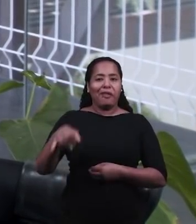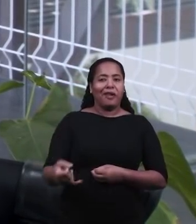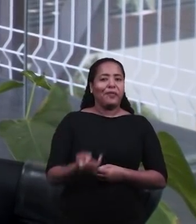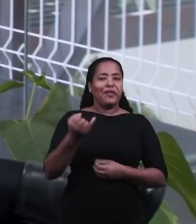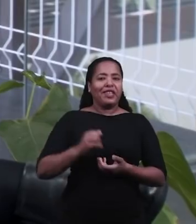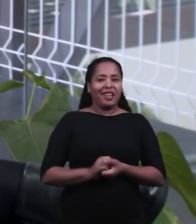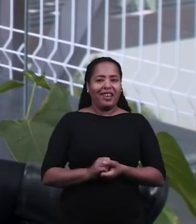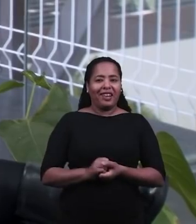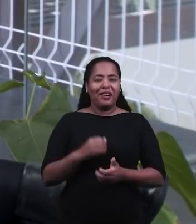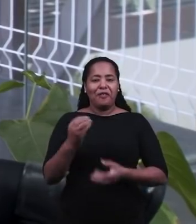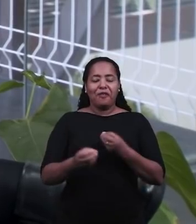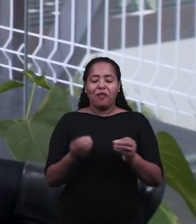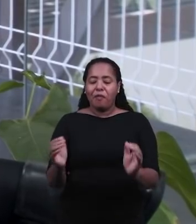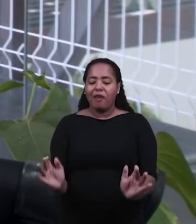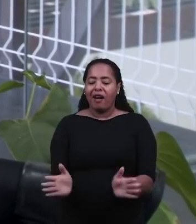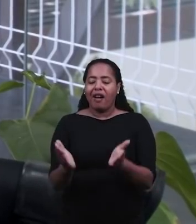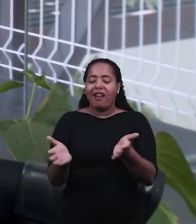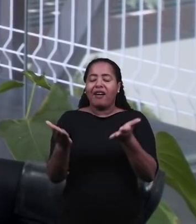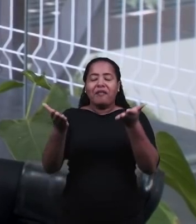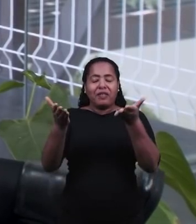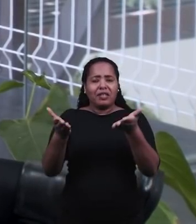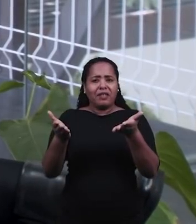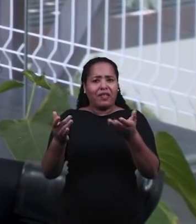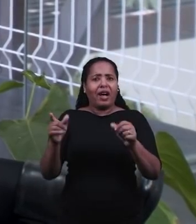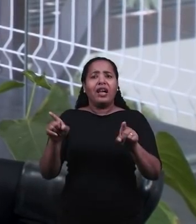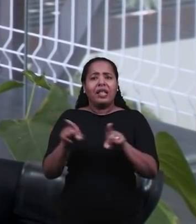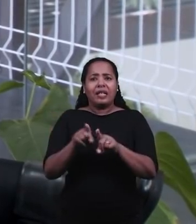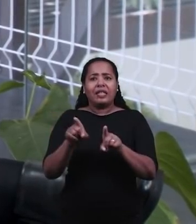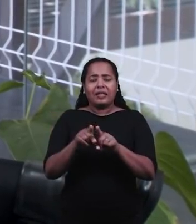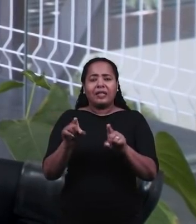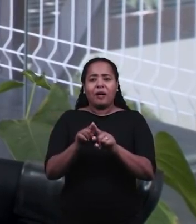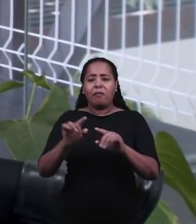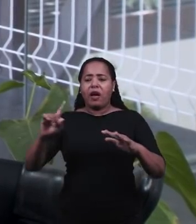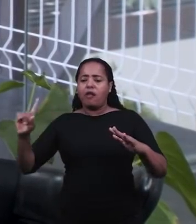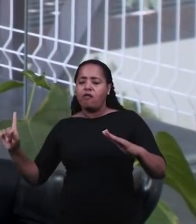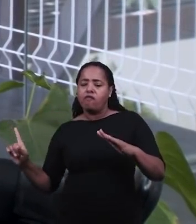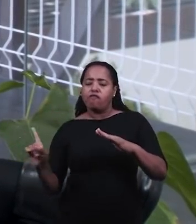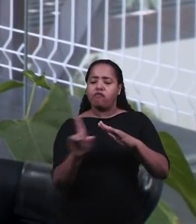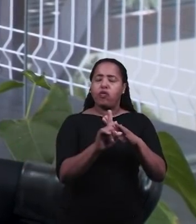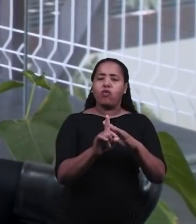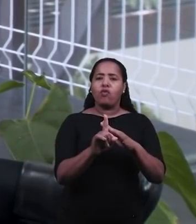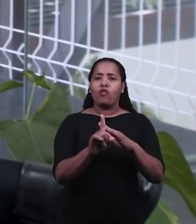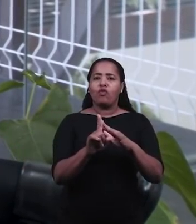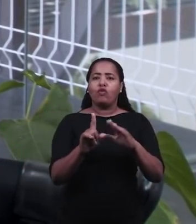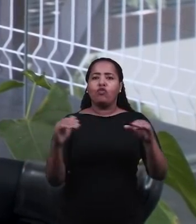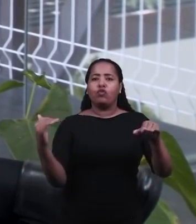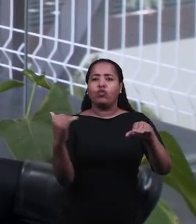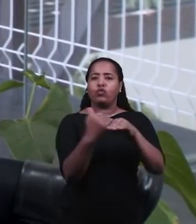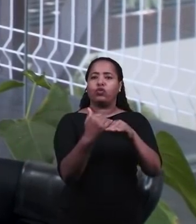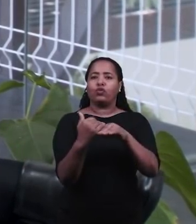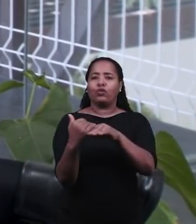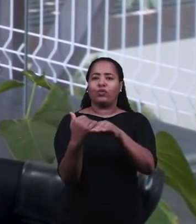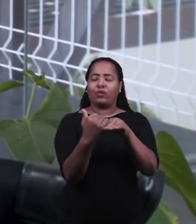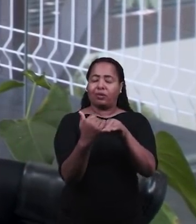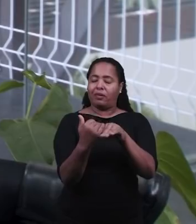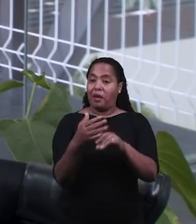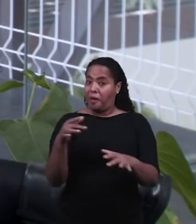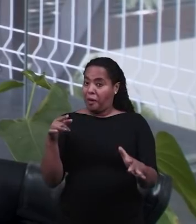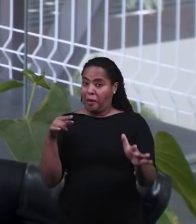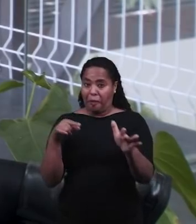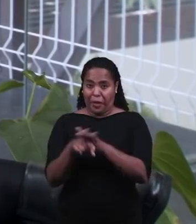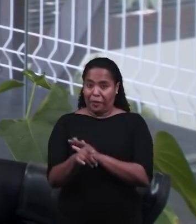Como motivar essa criança e, ao mesmo tempo, incluí-lo no contexto dos demais? Essas perguntas